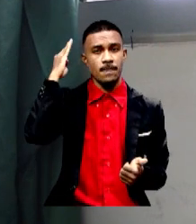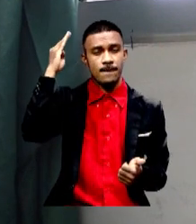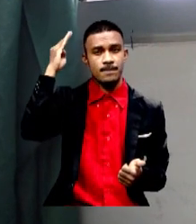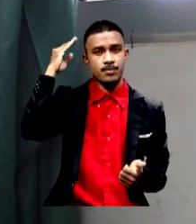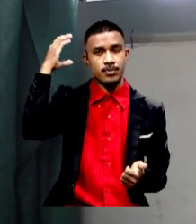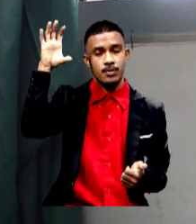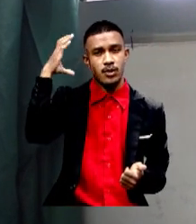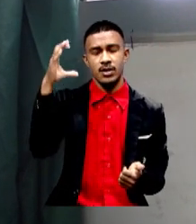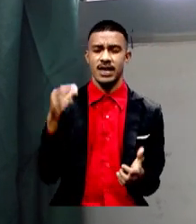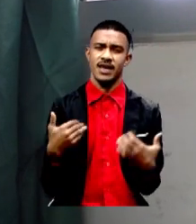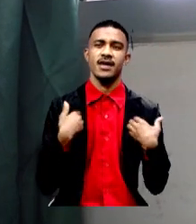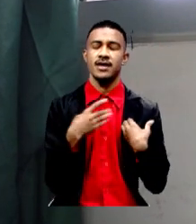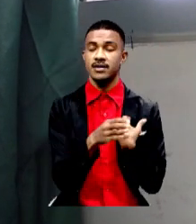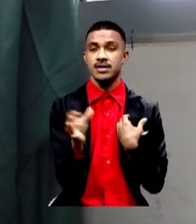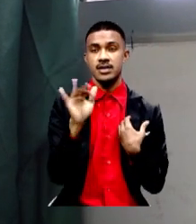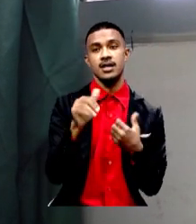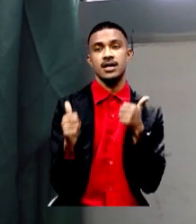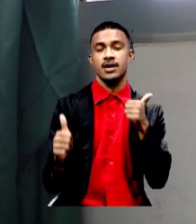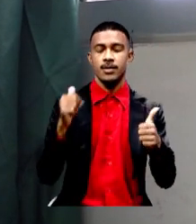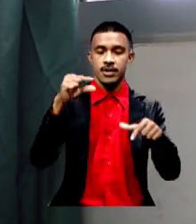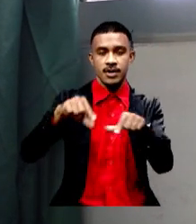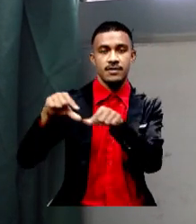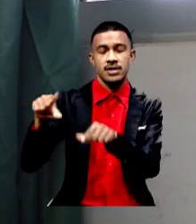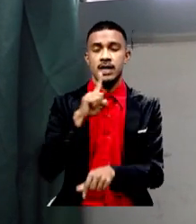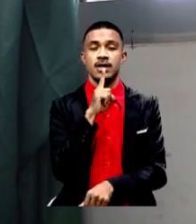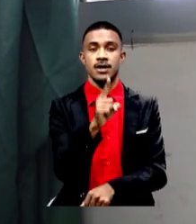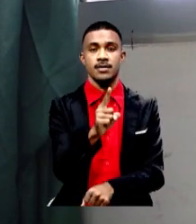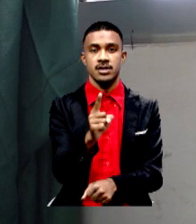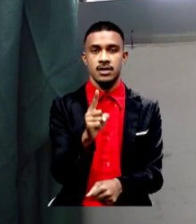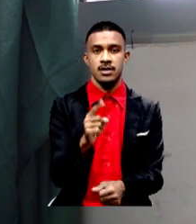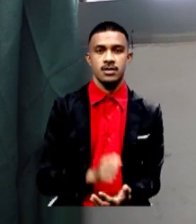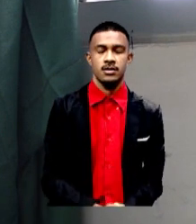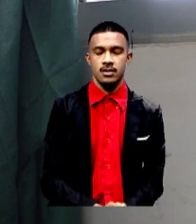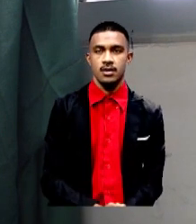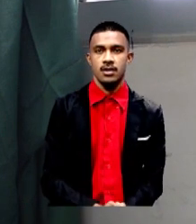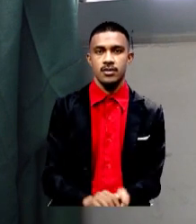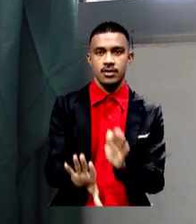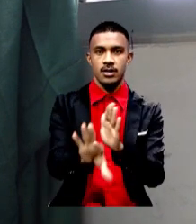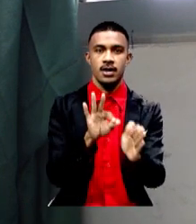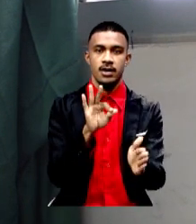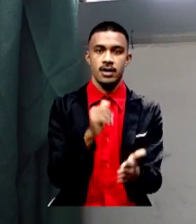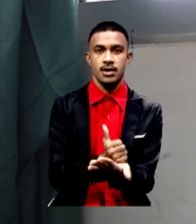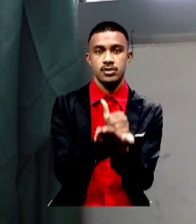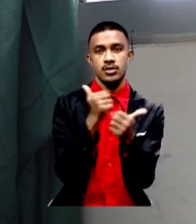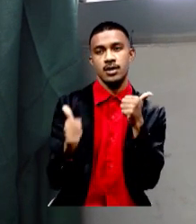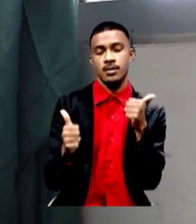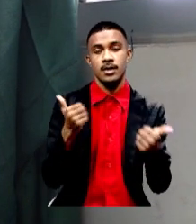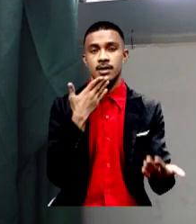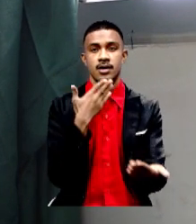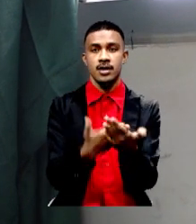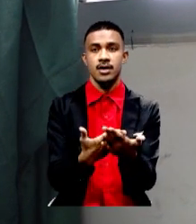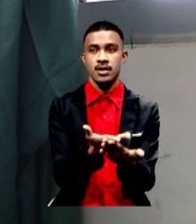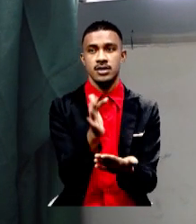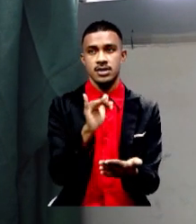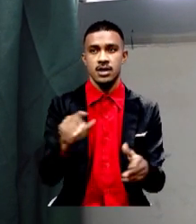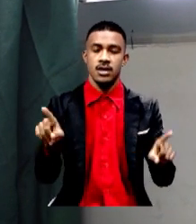dia. Ida nabe ma difícil tebes atu hetang kura nabe dia, lilius esquizofrenia